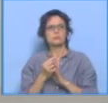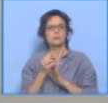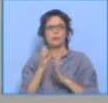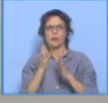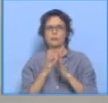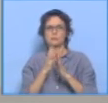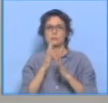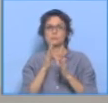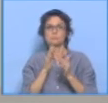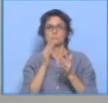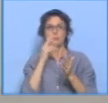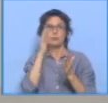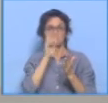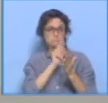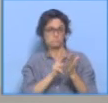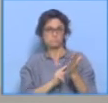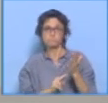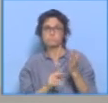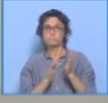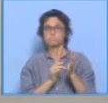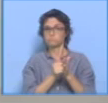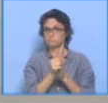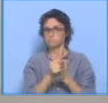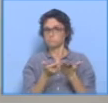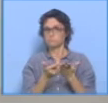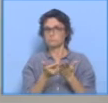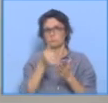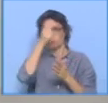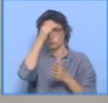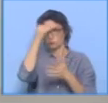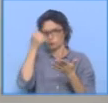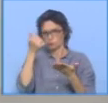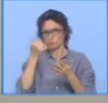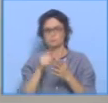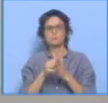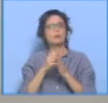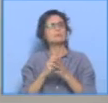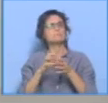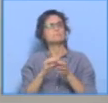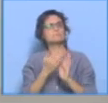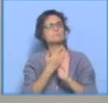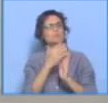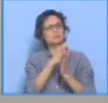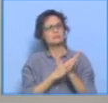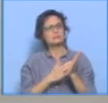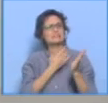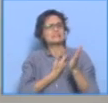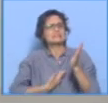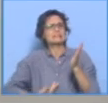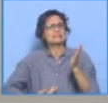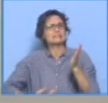bíblicas para cada domingo. A leitura do Evangelho é relacionada com um texto do Antigo Testamento